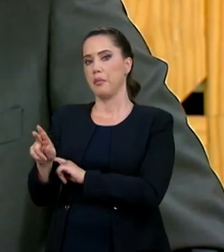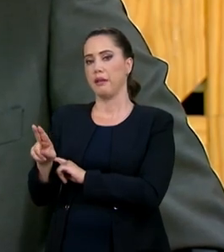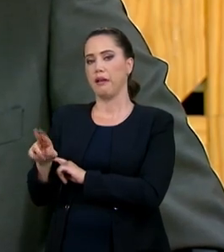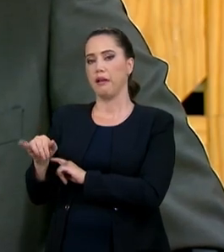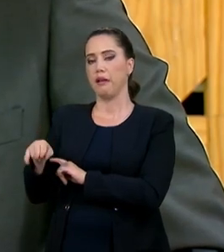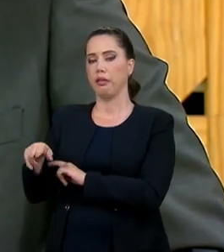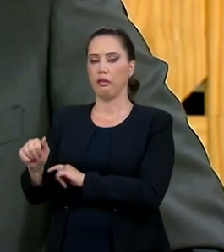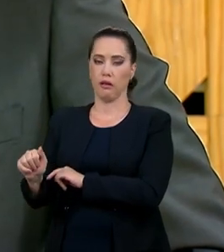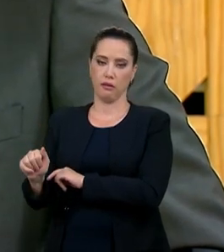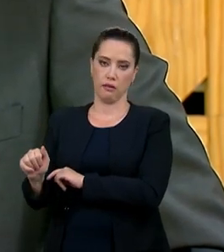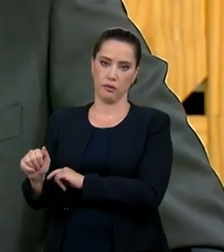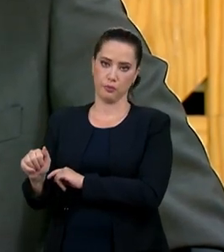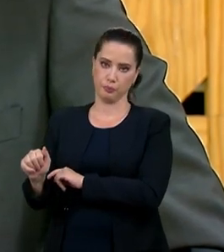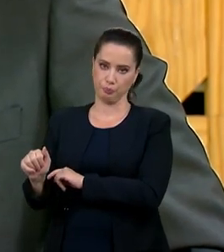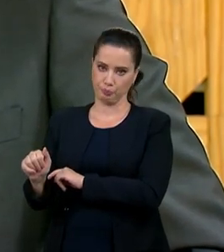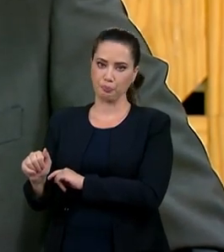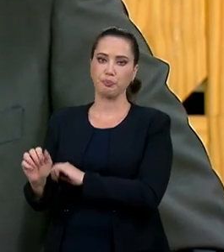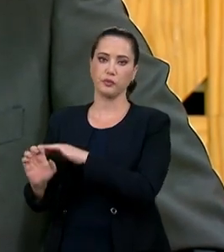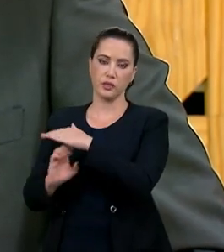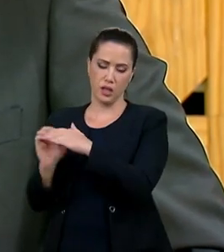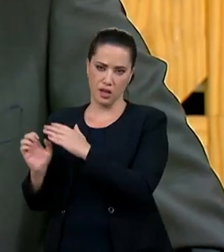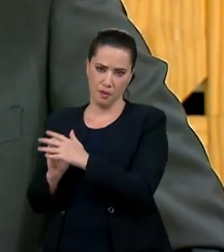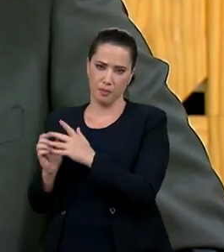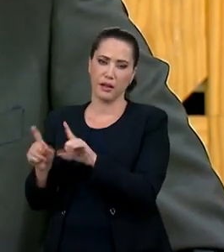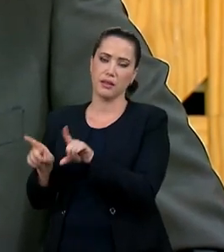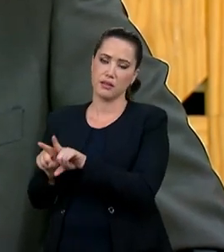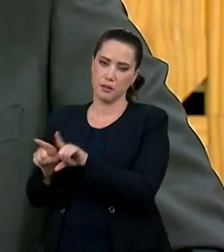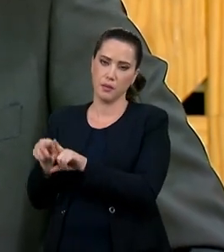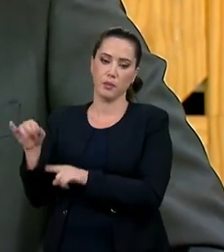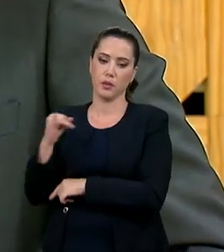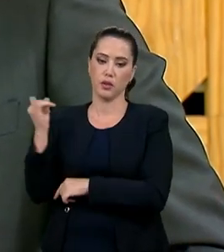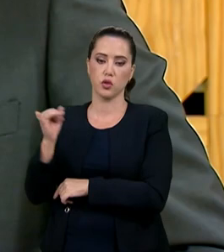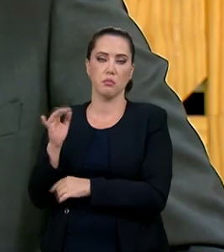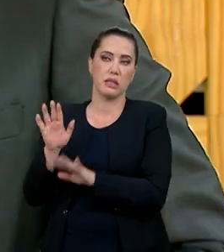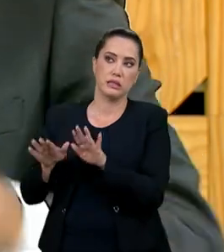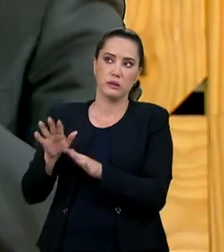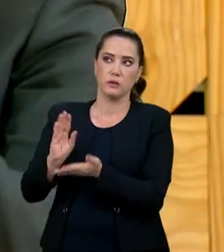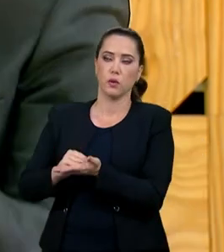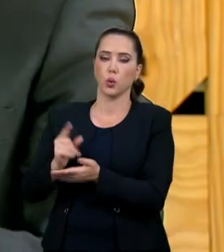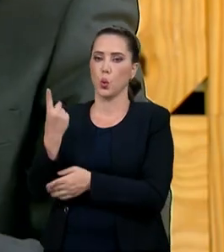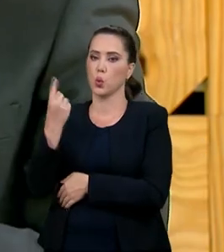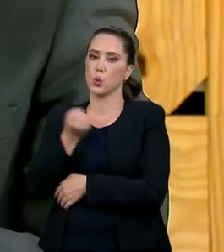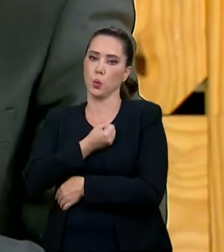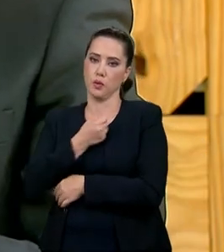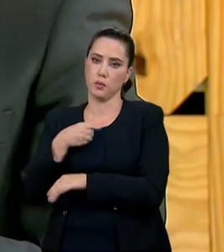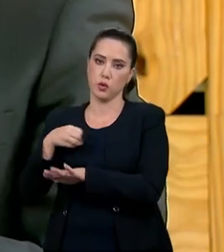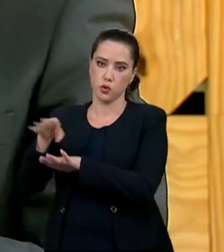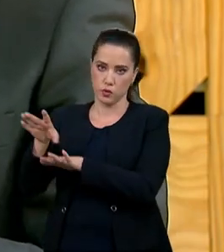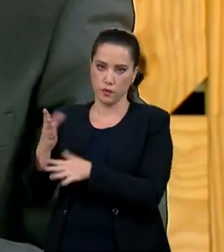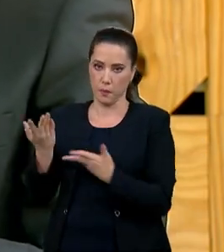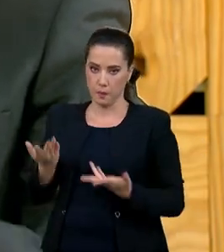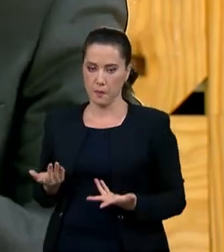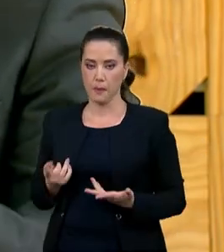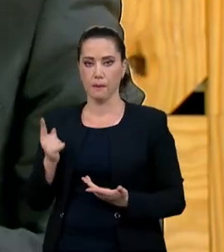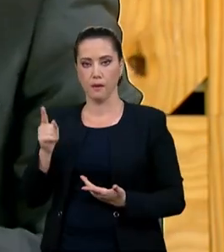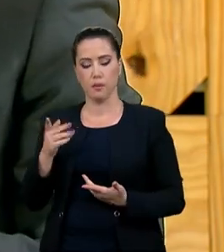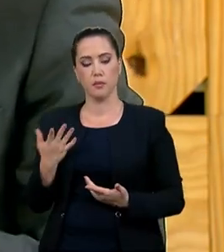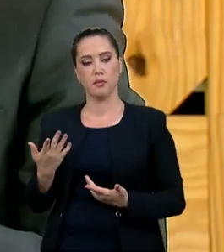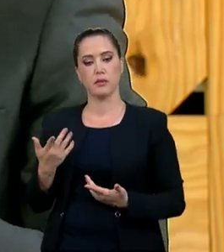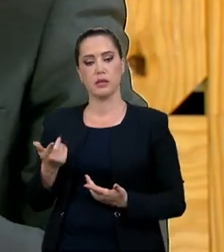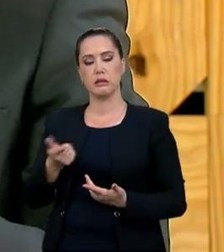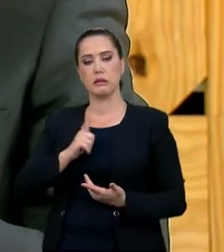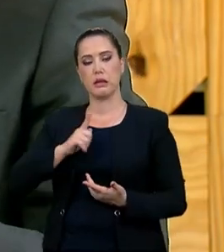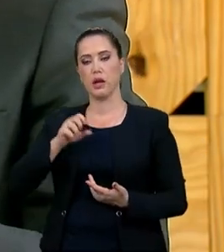fundamentais para a economia brasileira. Mas talvez faltou um dado da gente citar. Esses arranjos produtivos atingem